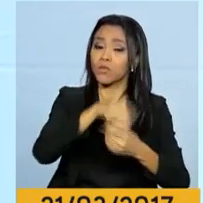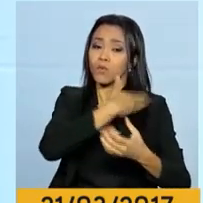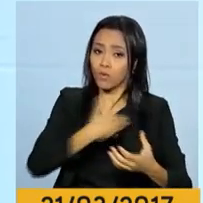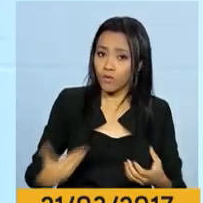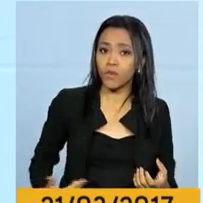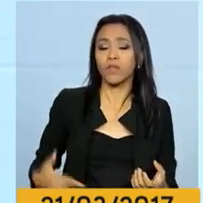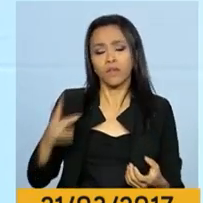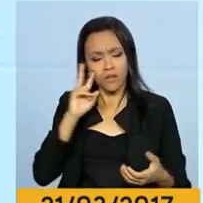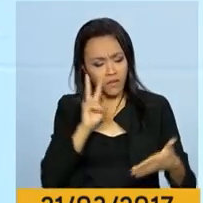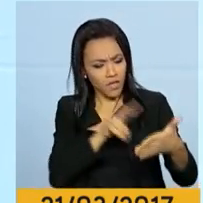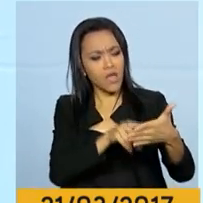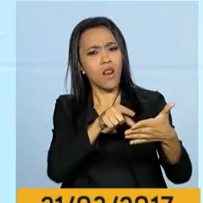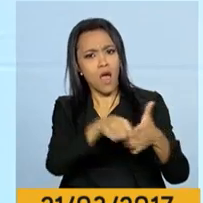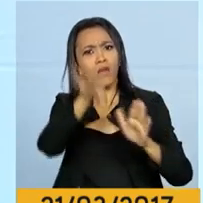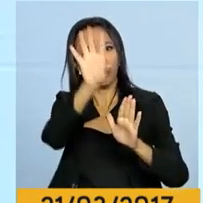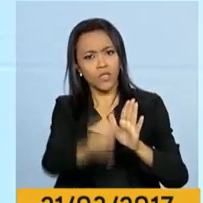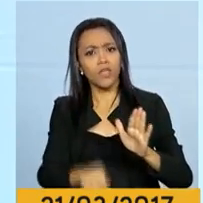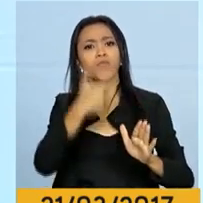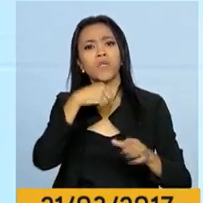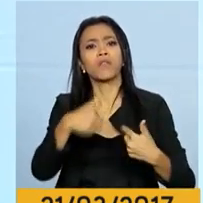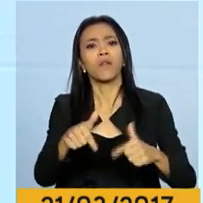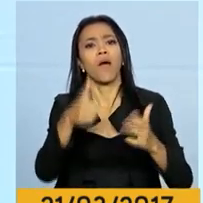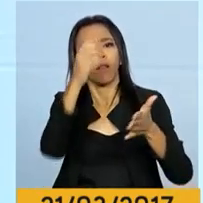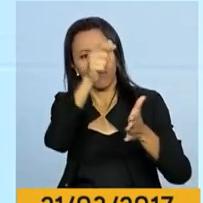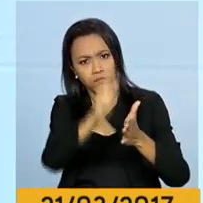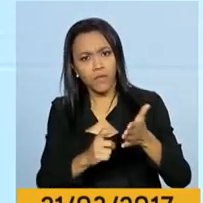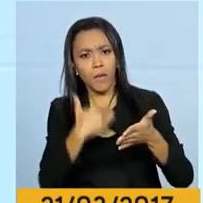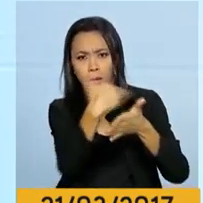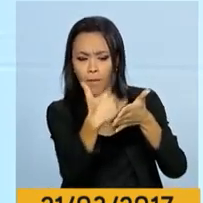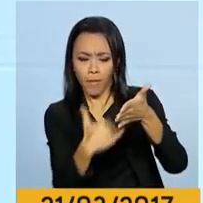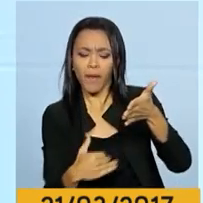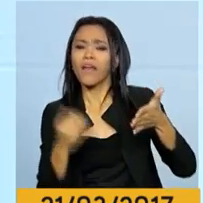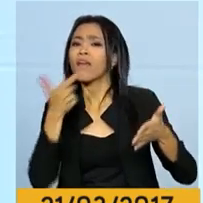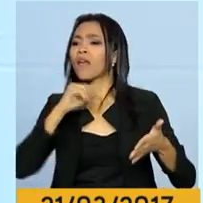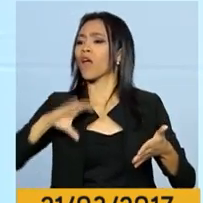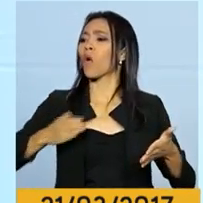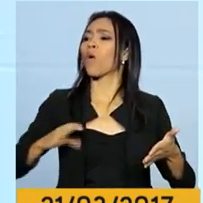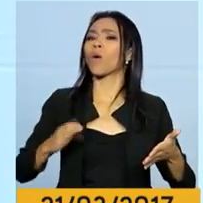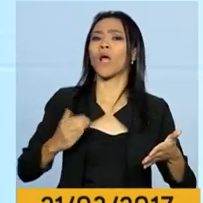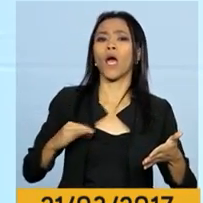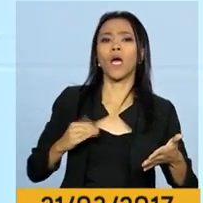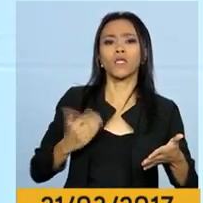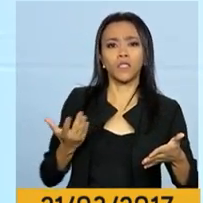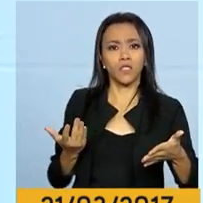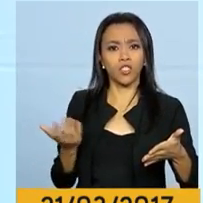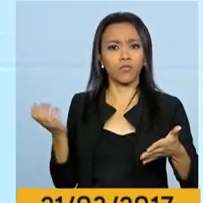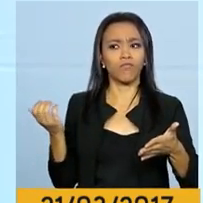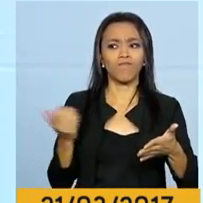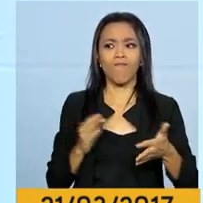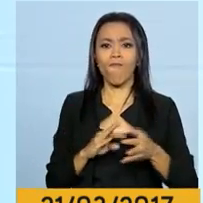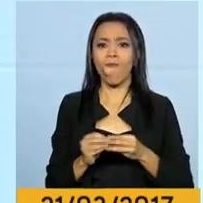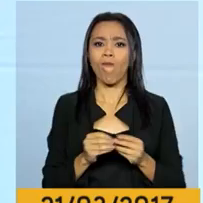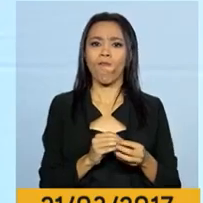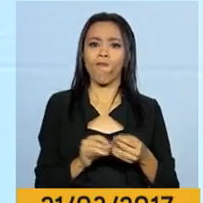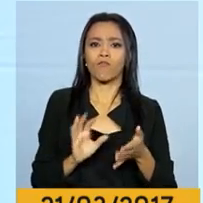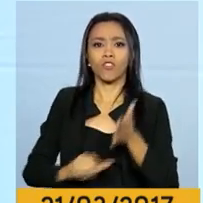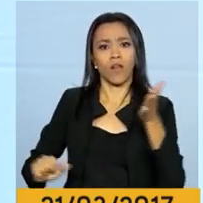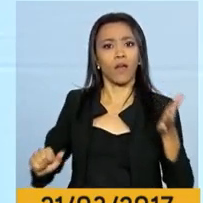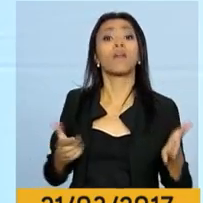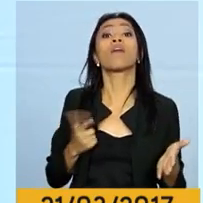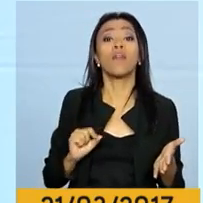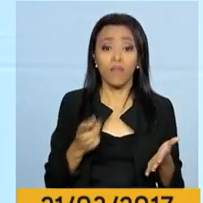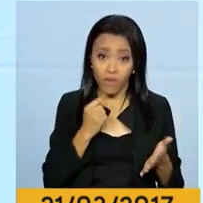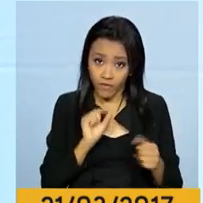os direitos dos trabalhadores, estão lá elencados. Quem é que vai ousar violar, embora muitas vezes se ouse, mas quem